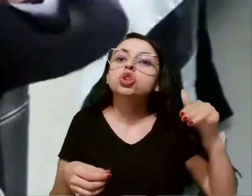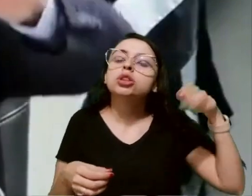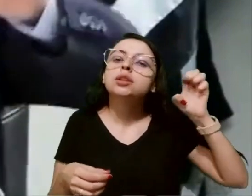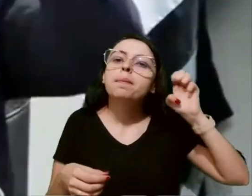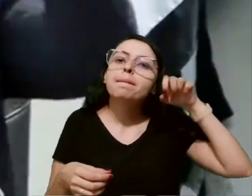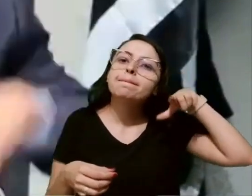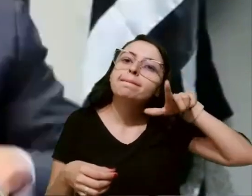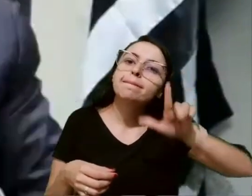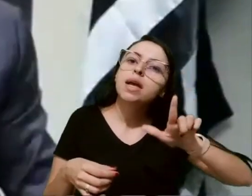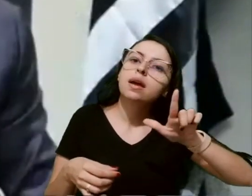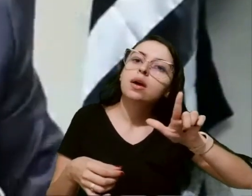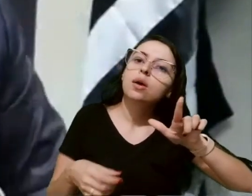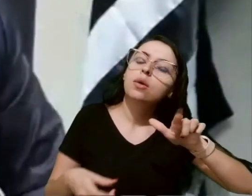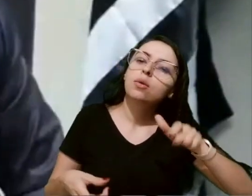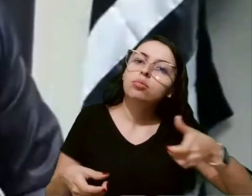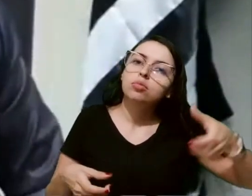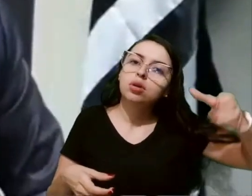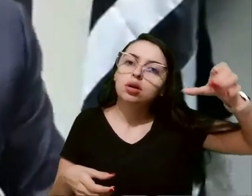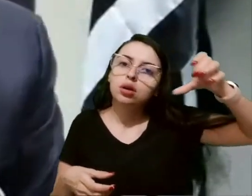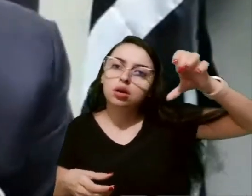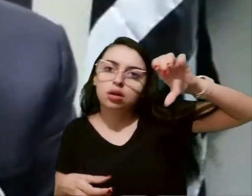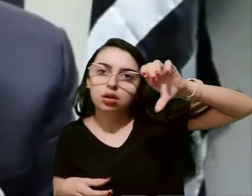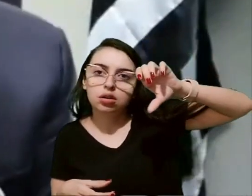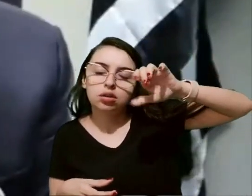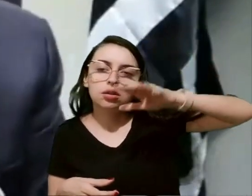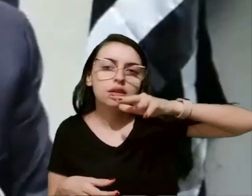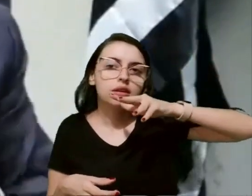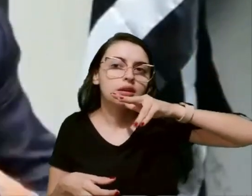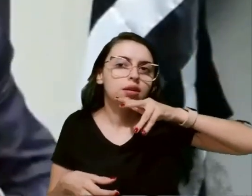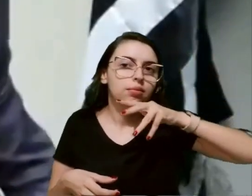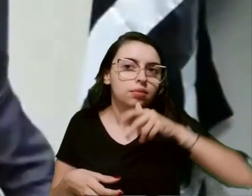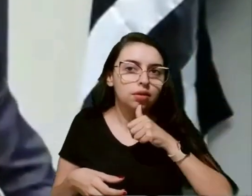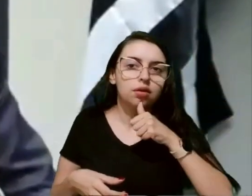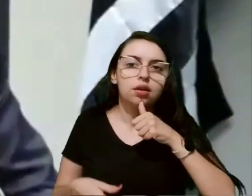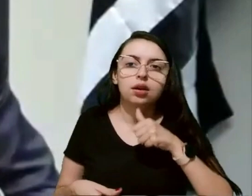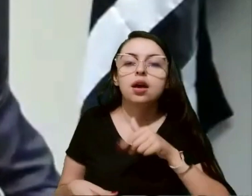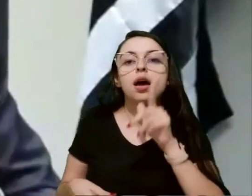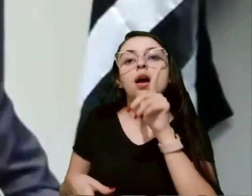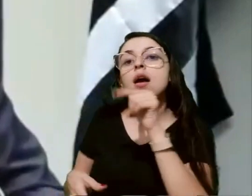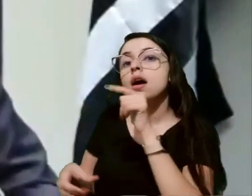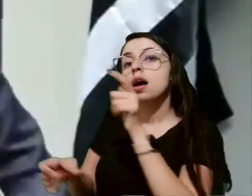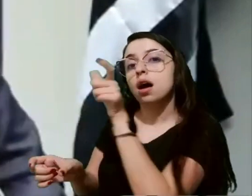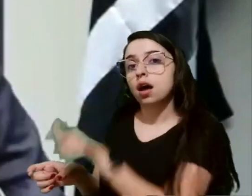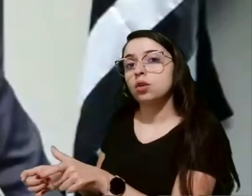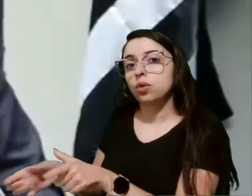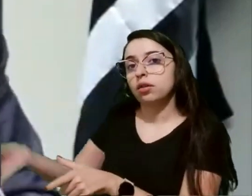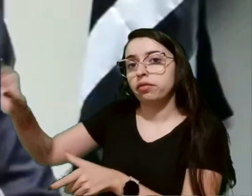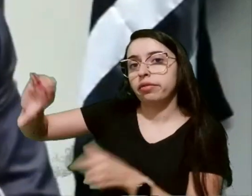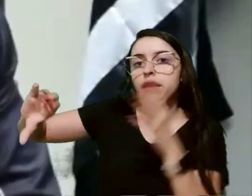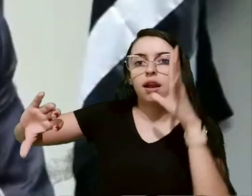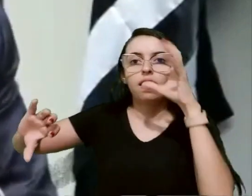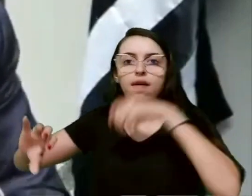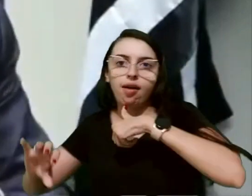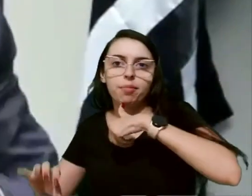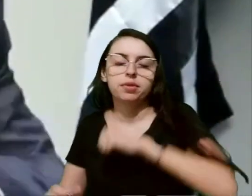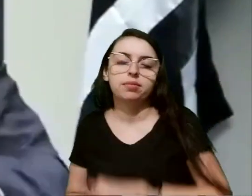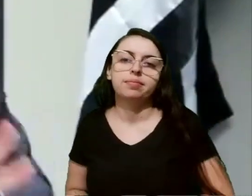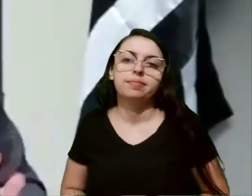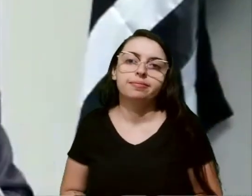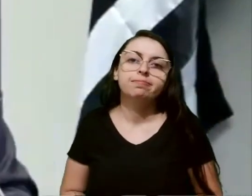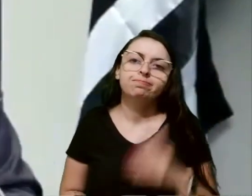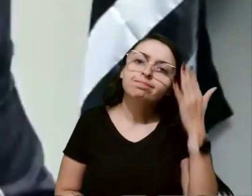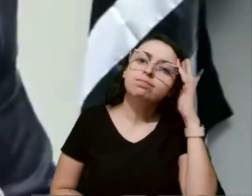cabeça, a água cai na hora, o mel. Tem alguma coisa segurando o mel? Não, é ele mesmo. É a própria. Isso é a viscosidade. Eu falei, tá,